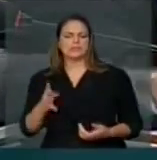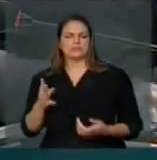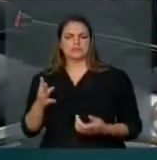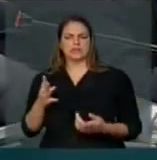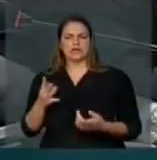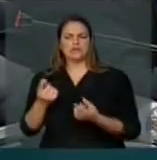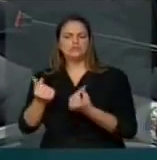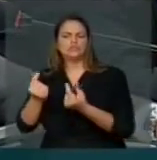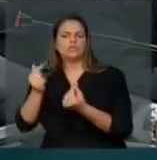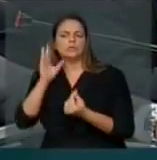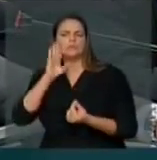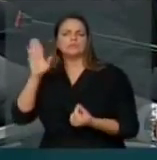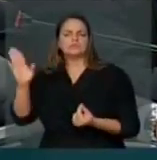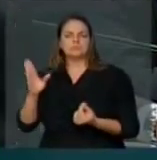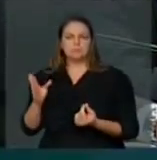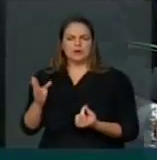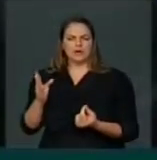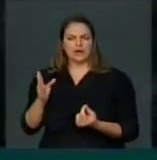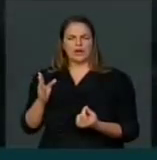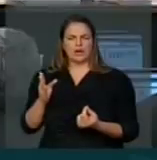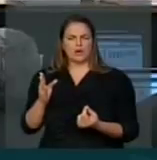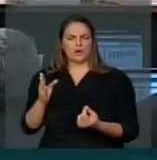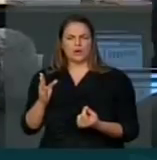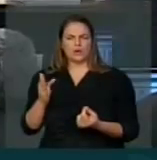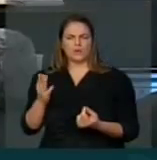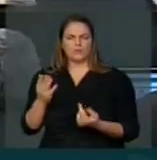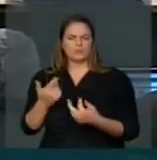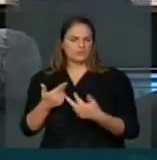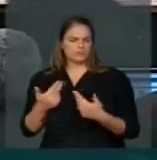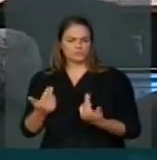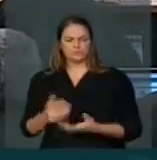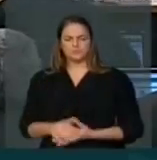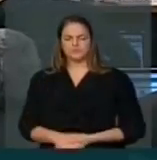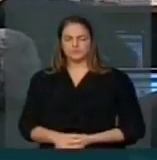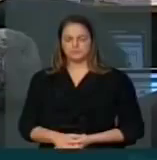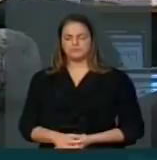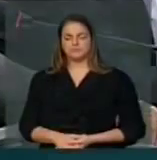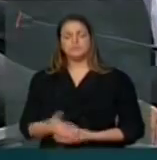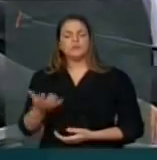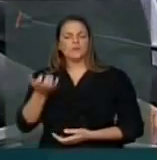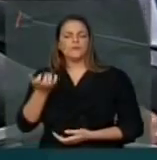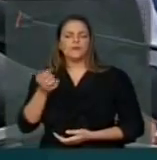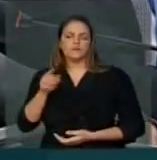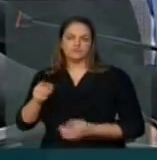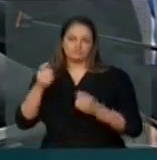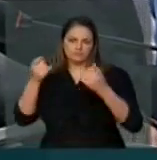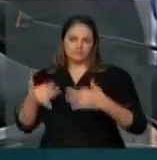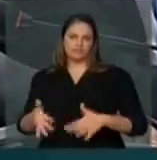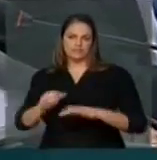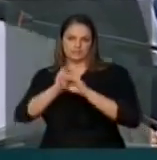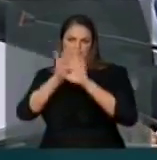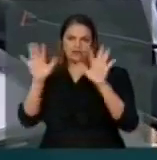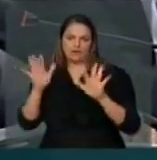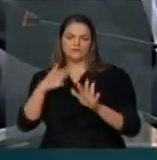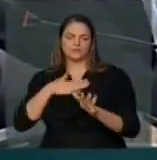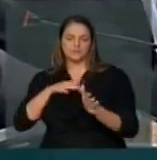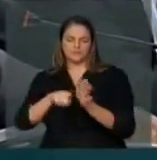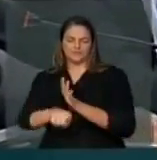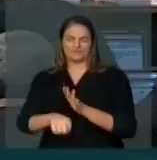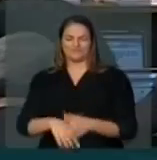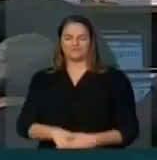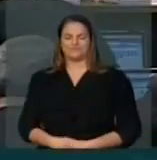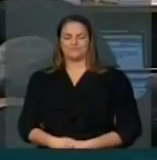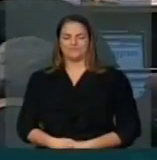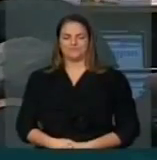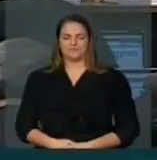principais recursos exatamente para essa política dos campeões nacionais. Então, era isso que eu gostaria de fazer o questionamento a Vossa Senhoria.